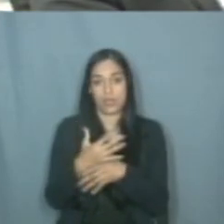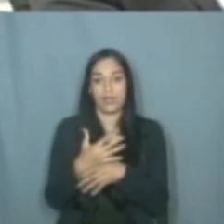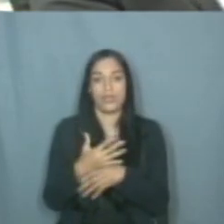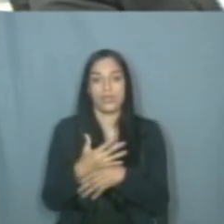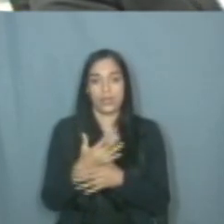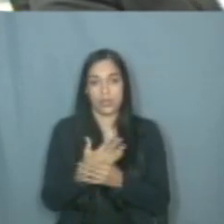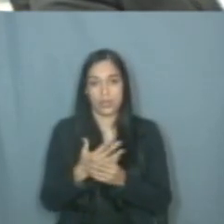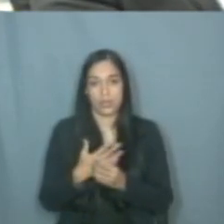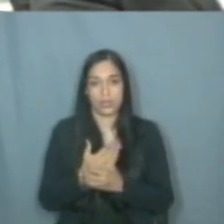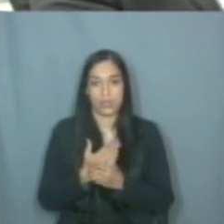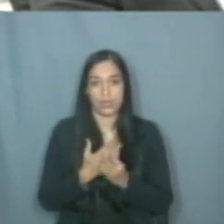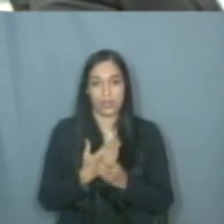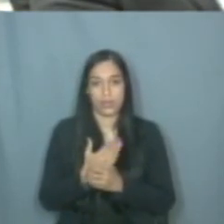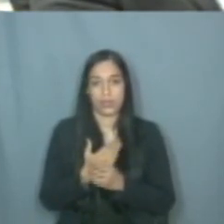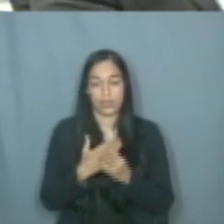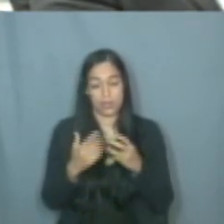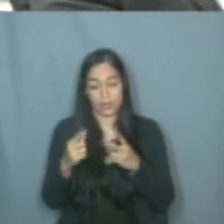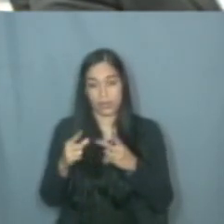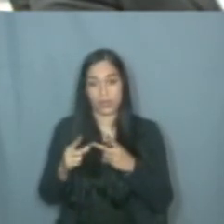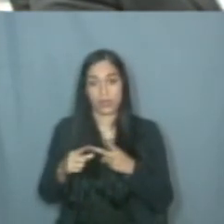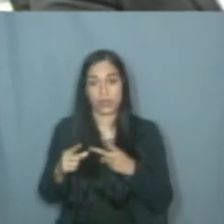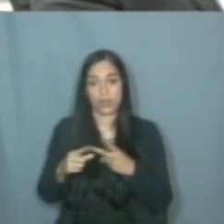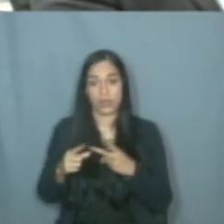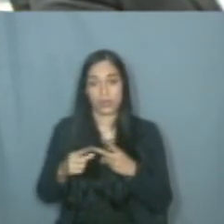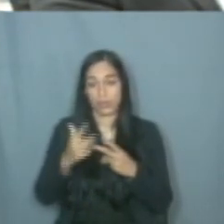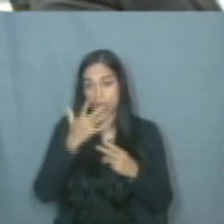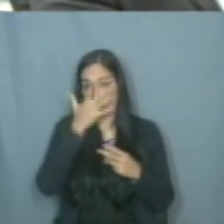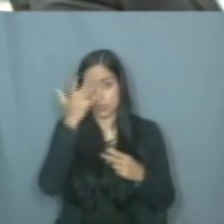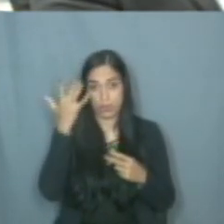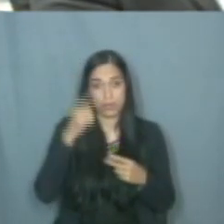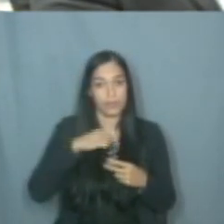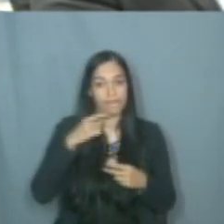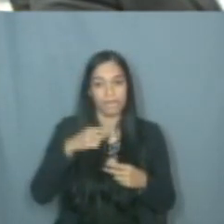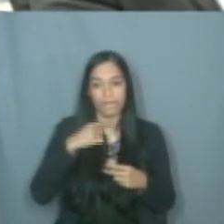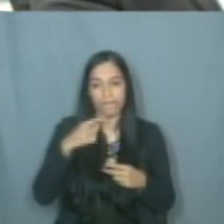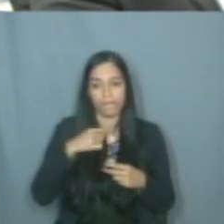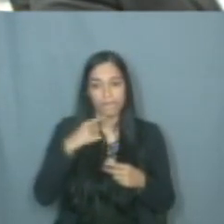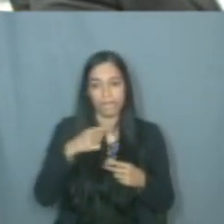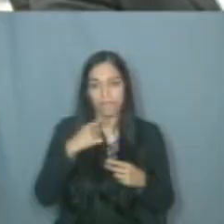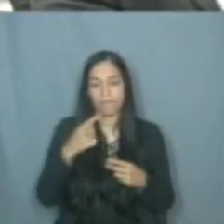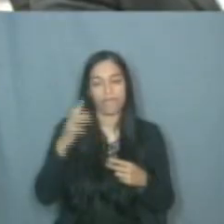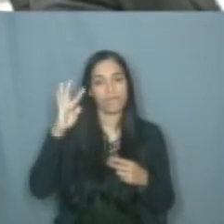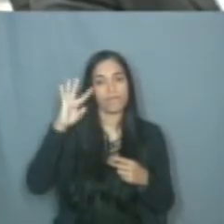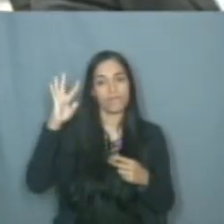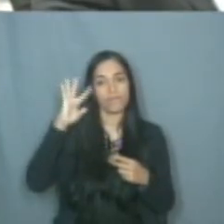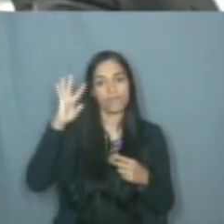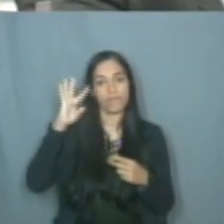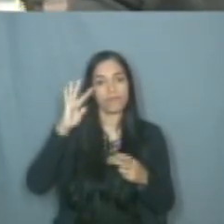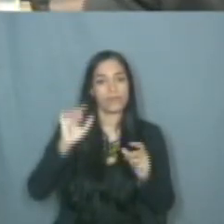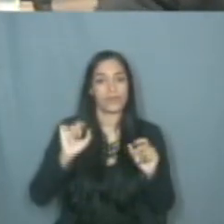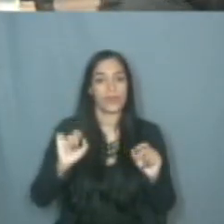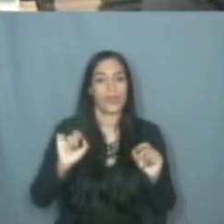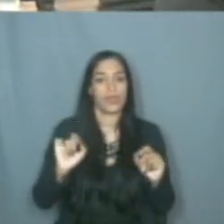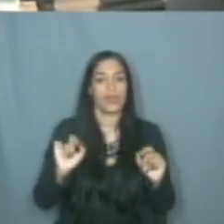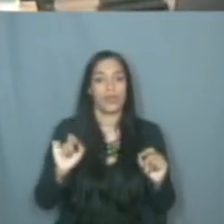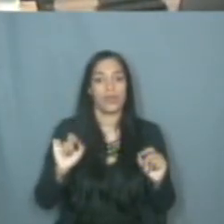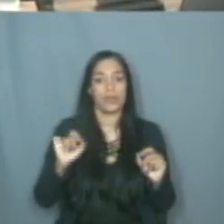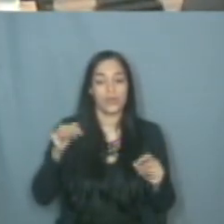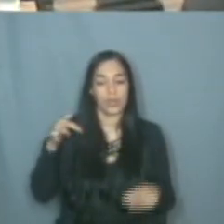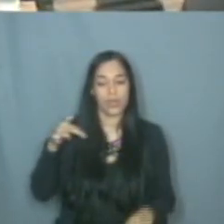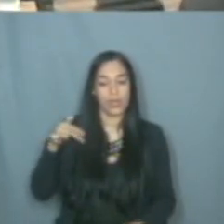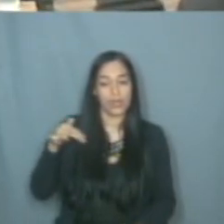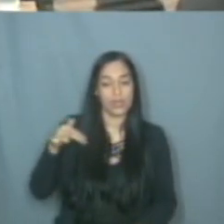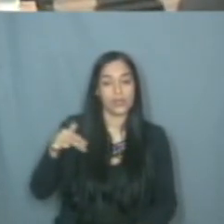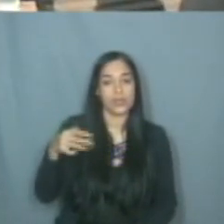cidade. O segundo ponto é que às vezes as pessoas não conseguem pensar no que é efetivamente andar